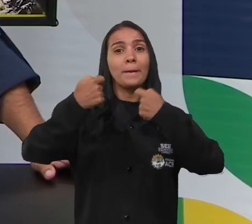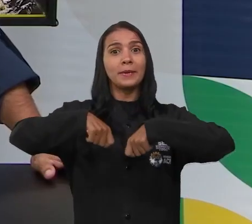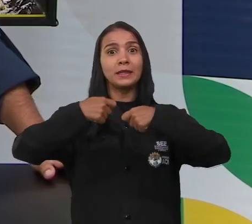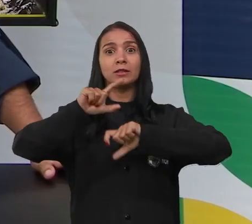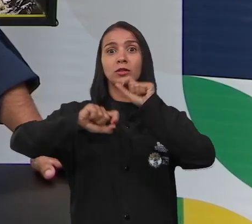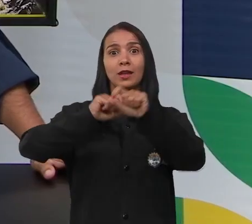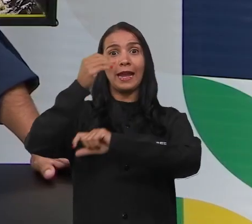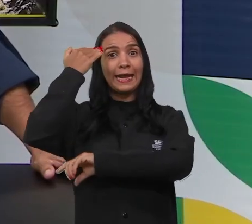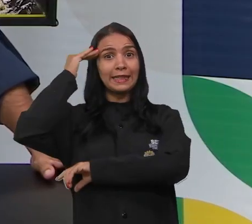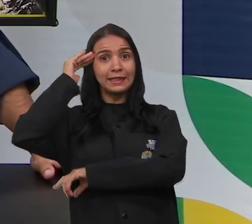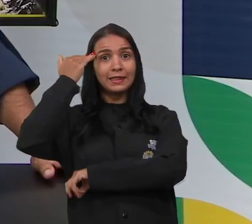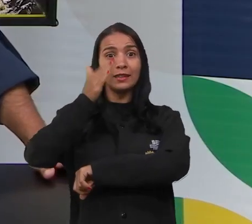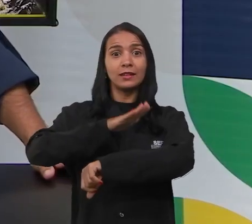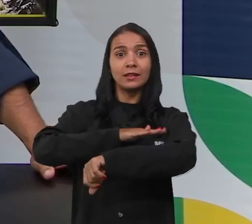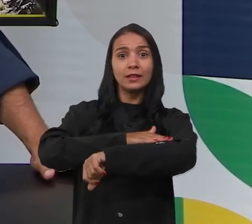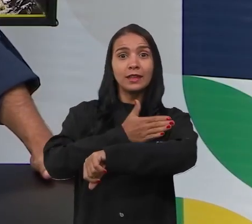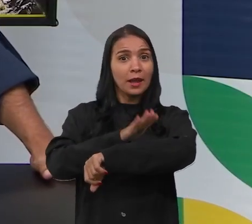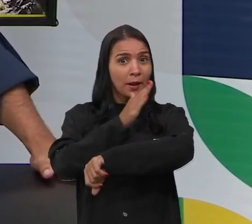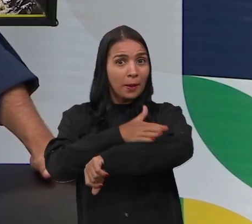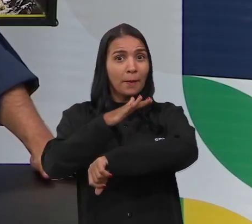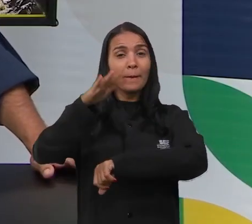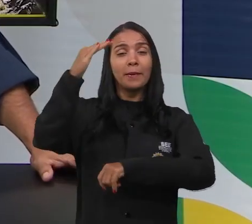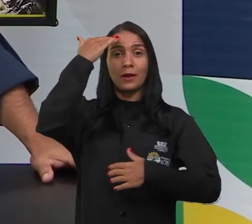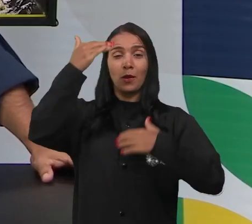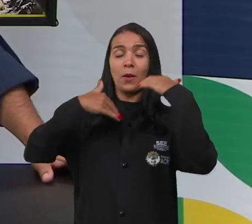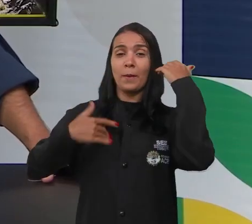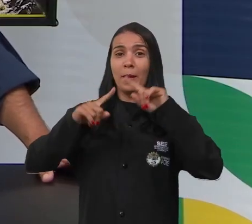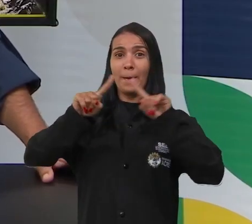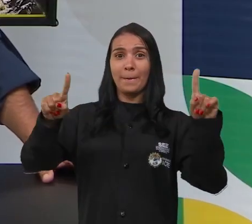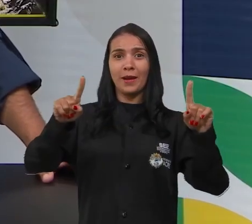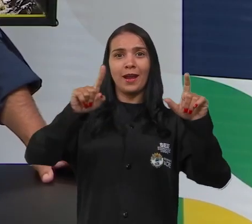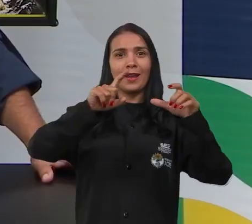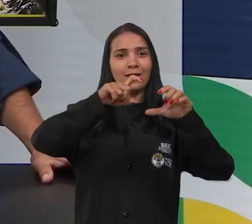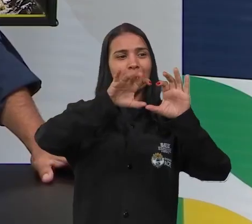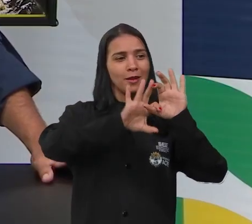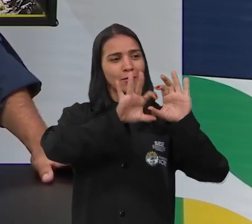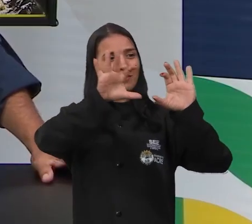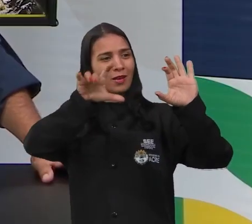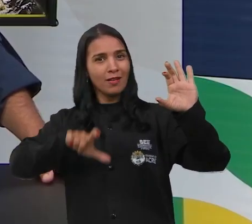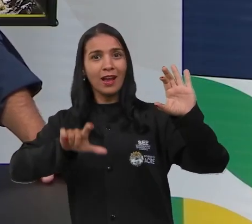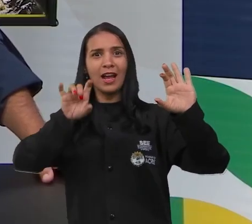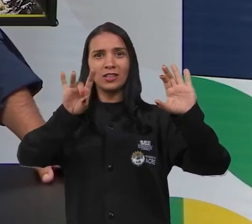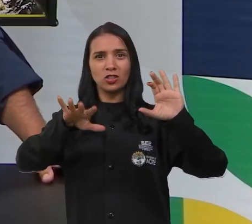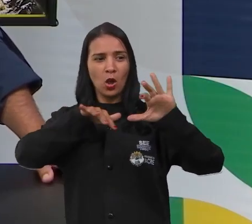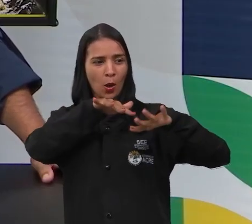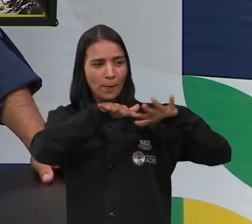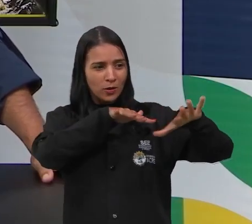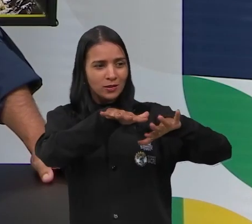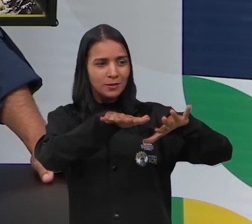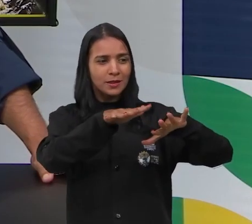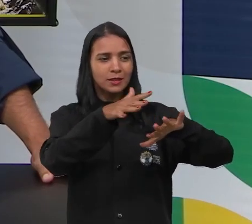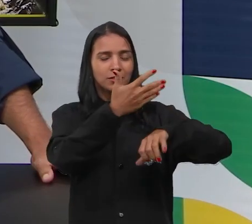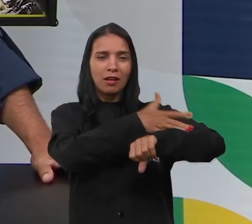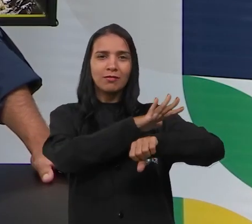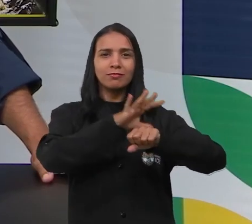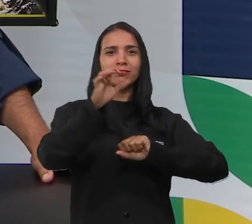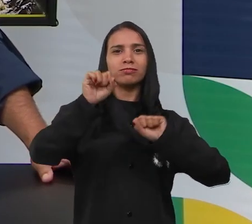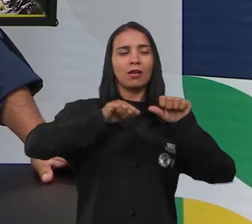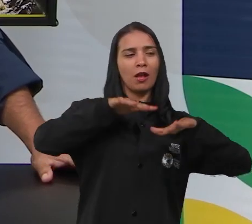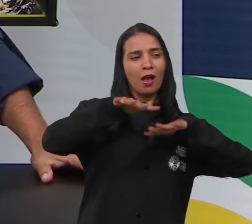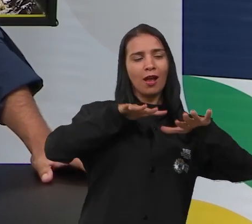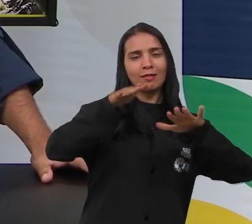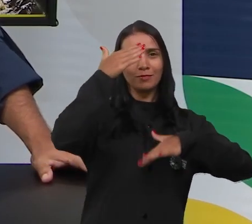práticas corporais desvinculadas apenas do movimento, apenas da ação. Aqui vai estar dentro de um